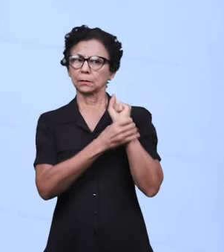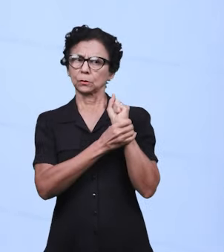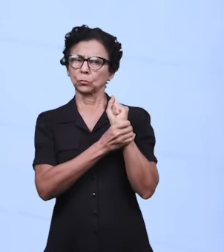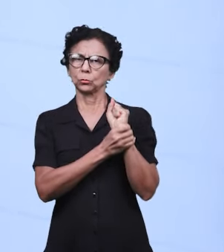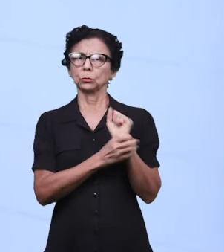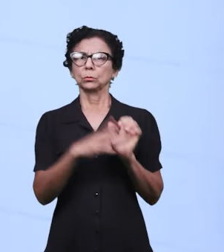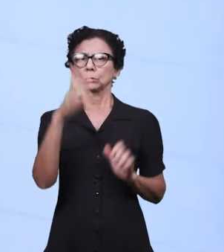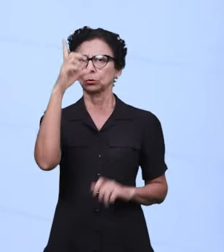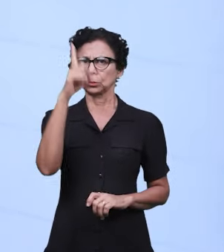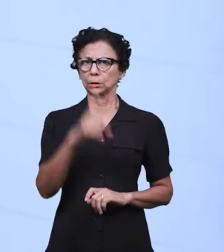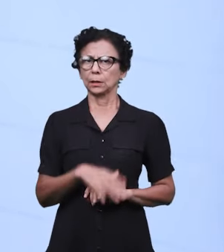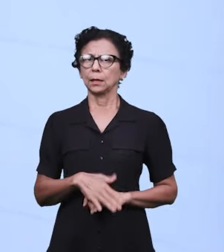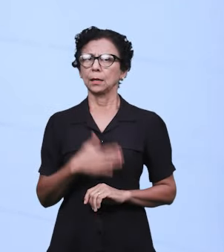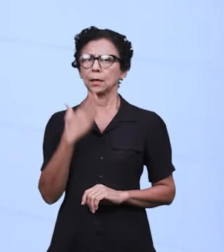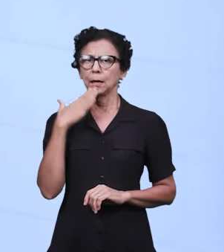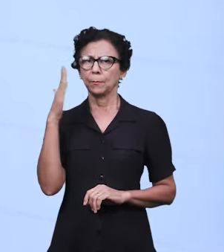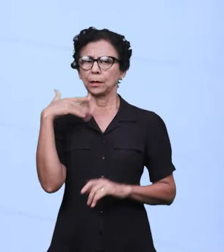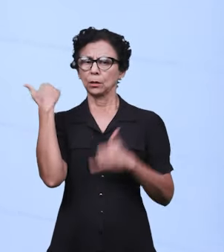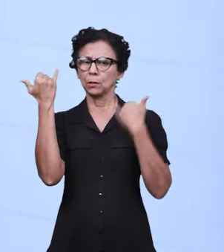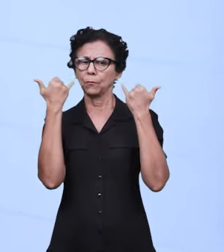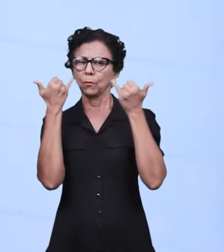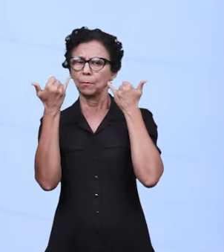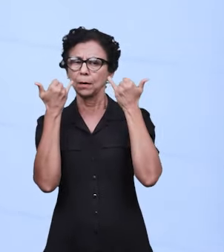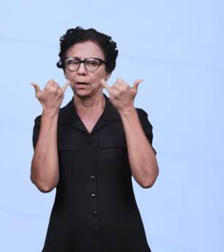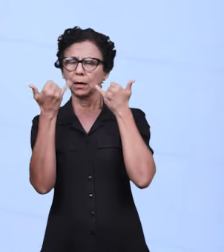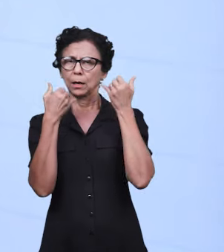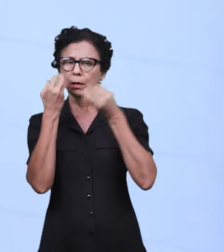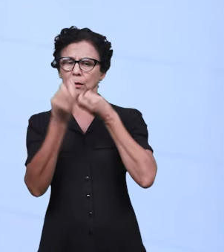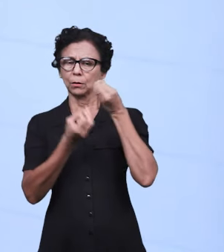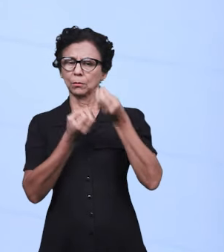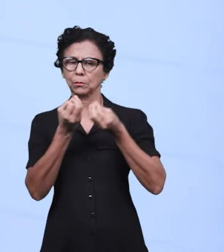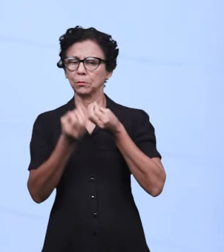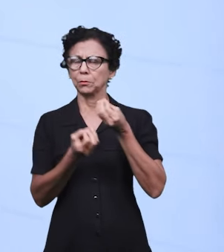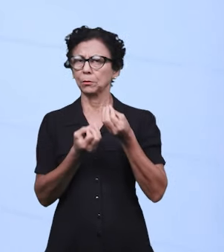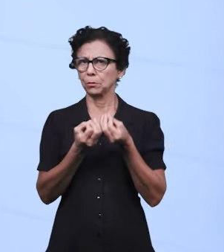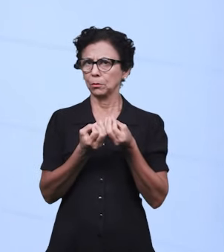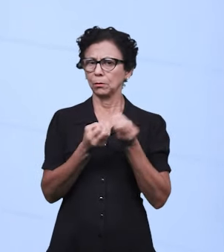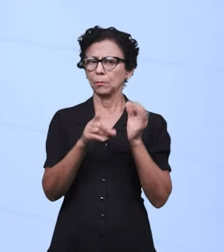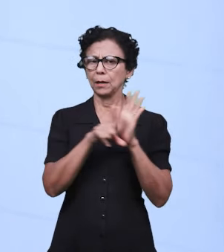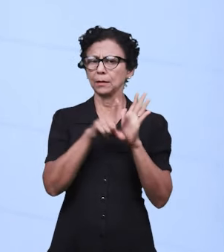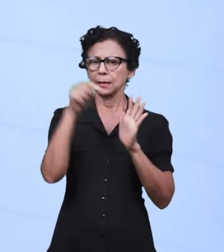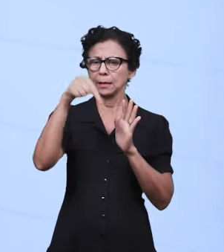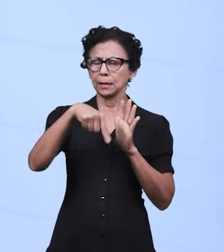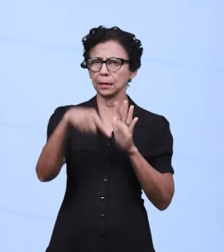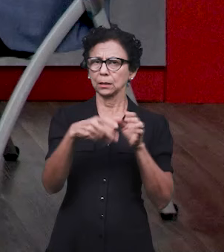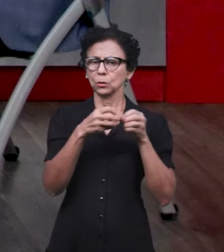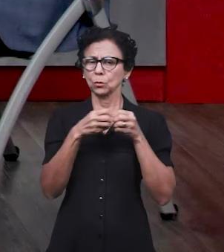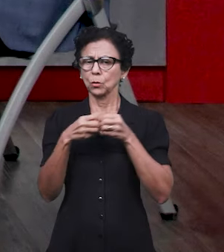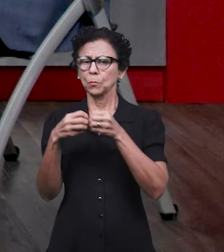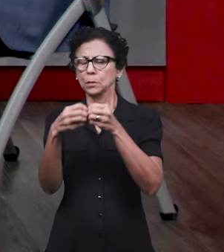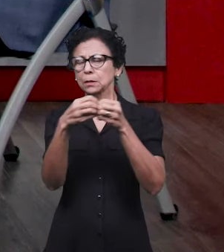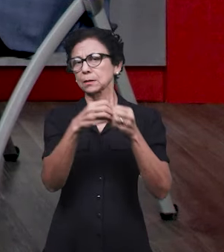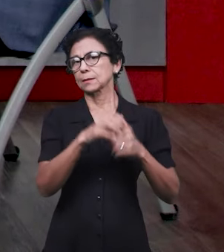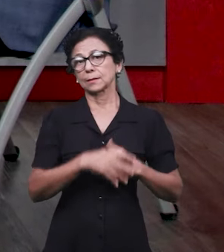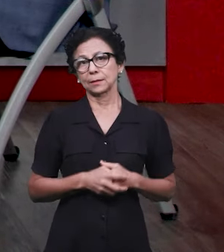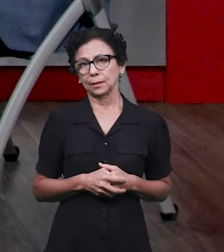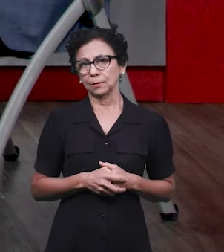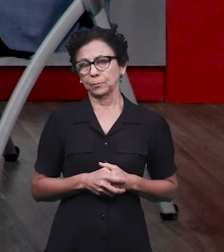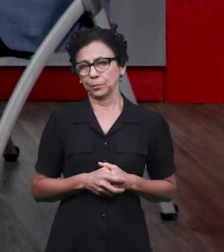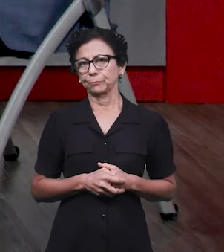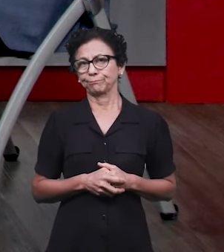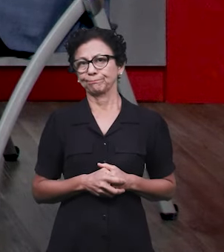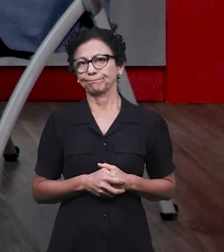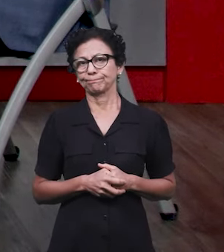direito, claro, é bom que ele se informe no seu município como que a legislação ali, ela funciona, ela regula